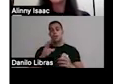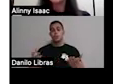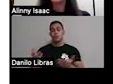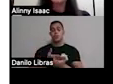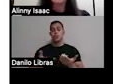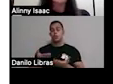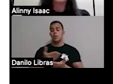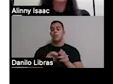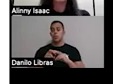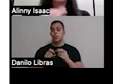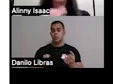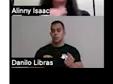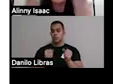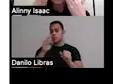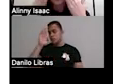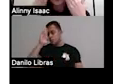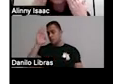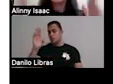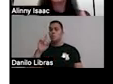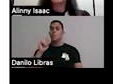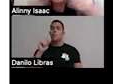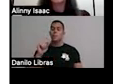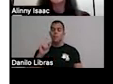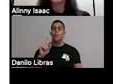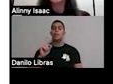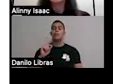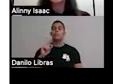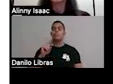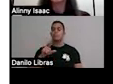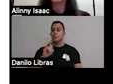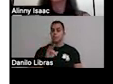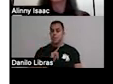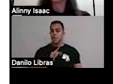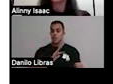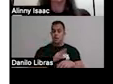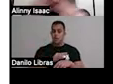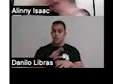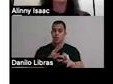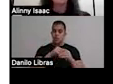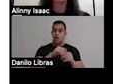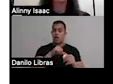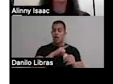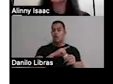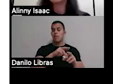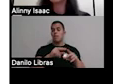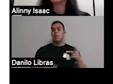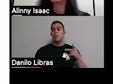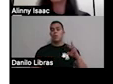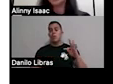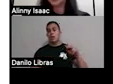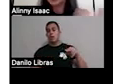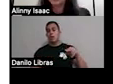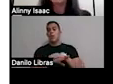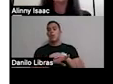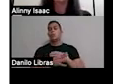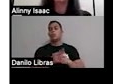estresse, né? Principalmente considerando essas doenças neurodegenerativas que têm um acúmulo, né, de proteínas, é esperado que você tenha ativação